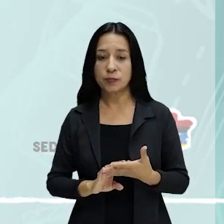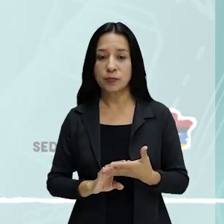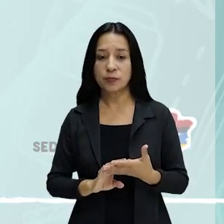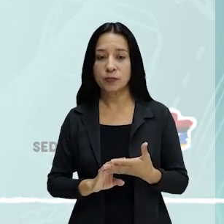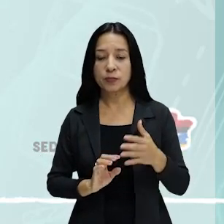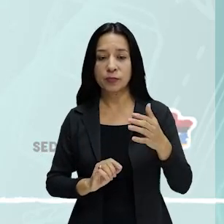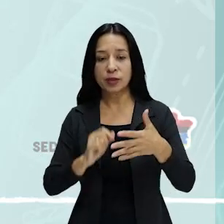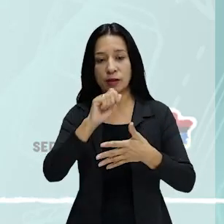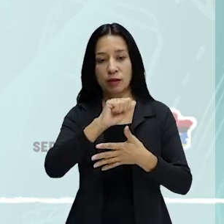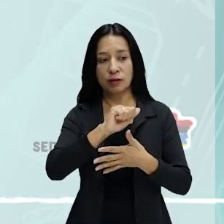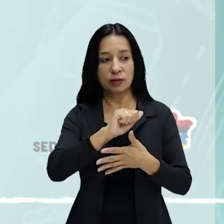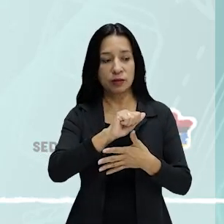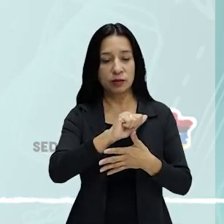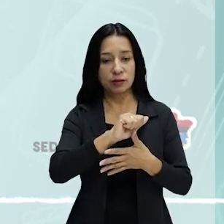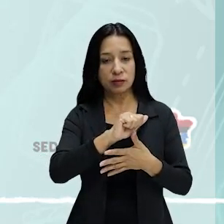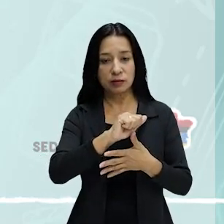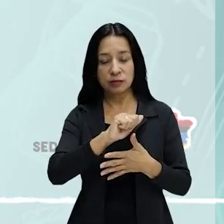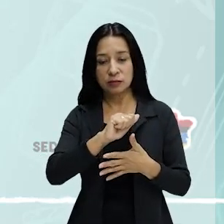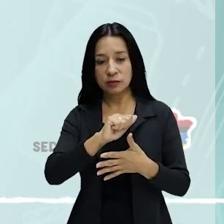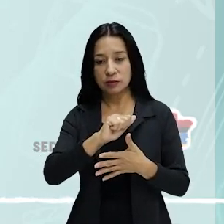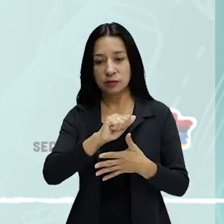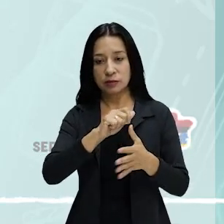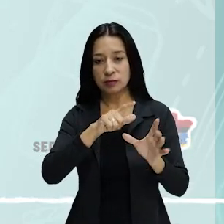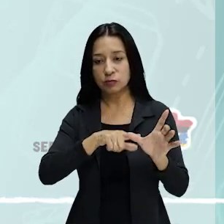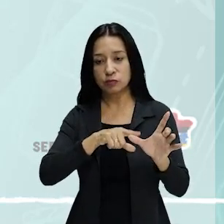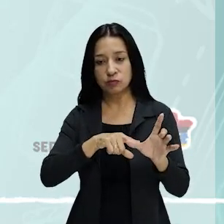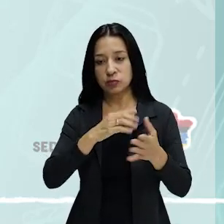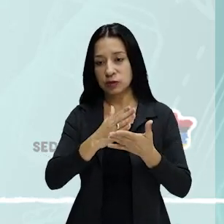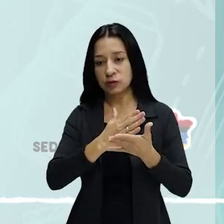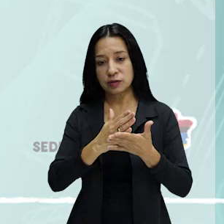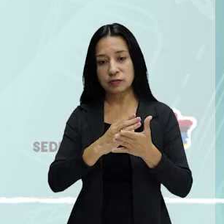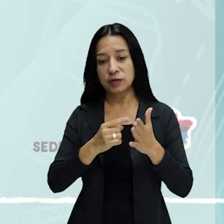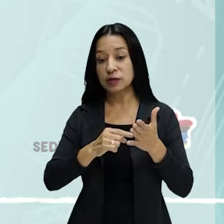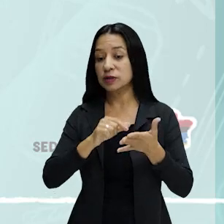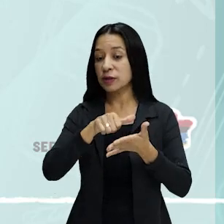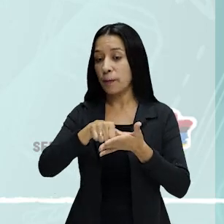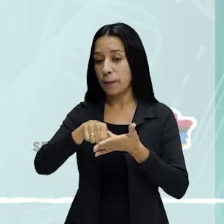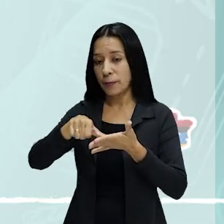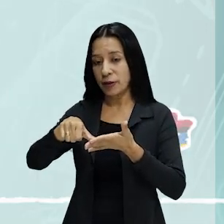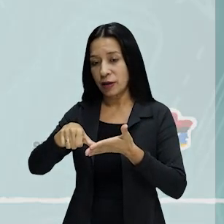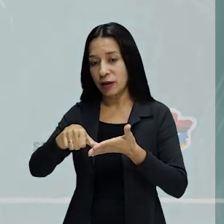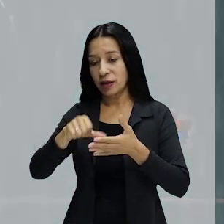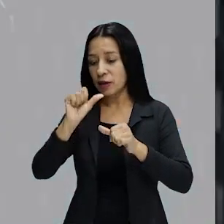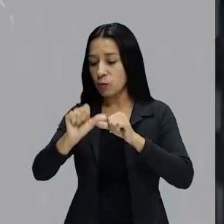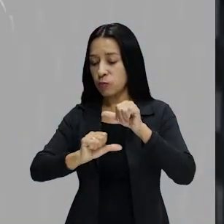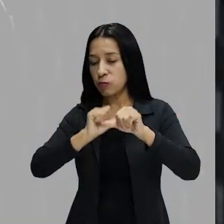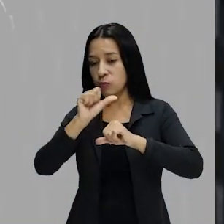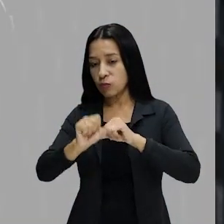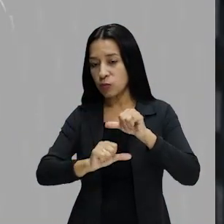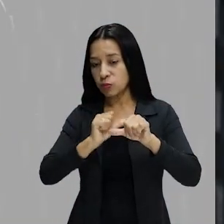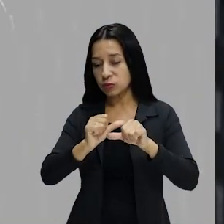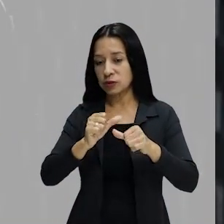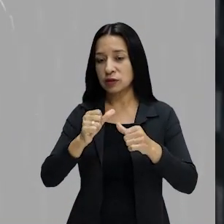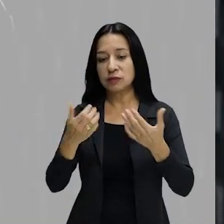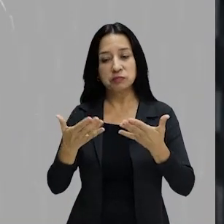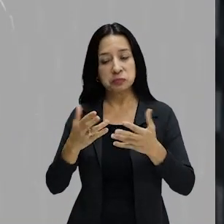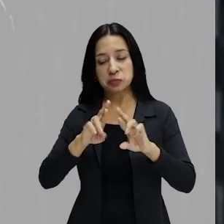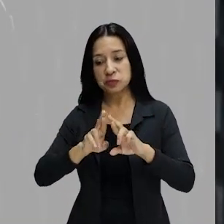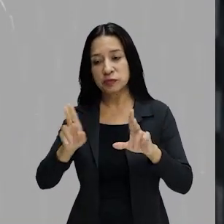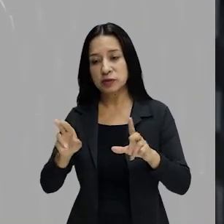qual é se houvesse uma despedida. Às vezes a gente coloca o destaque, quando muda para o drive, fica diferente. Mas eu estou aqui